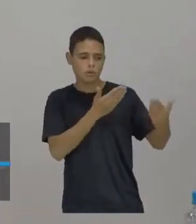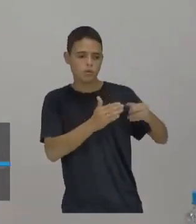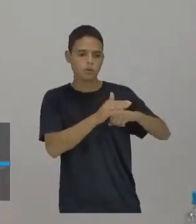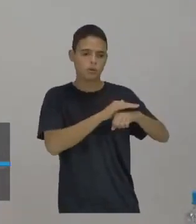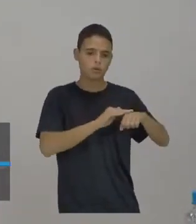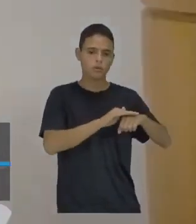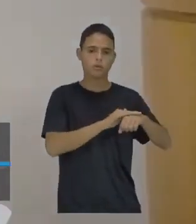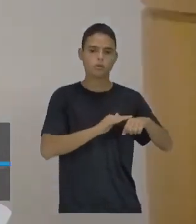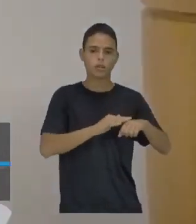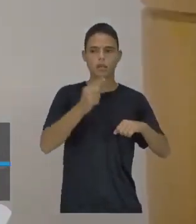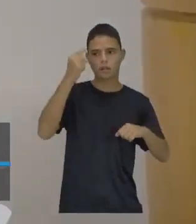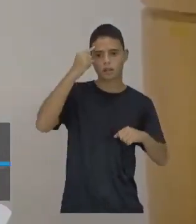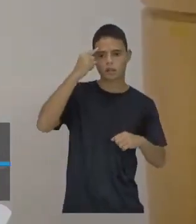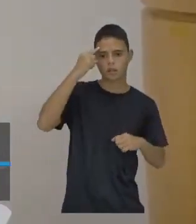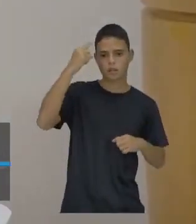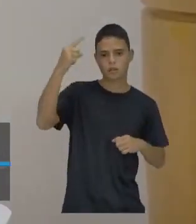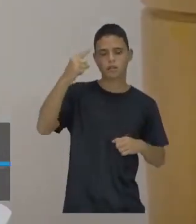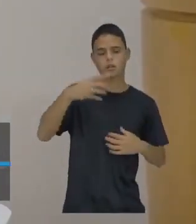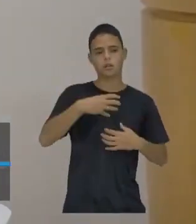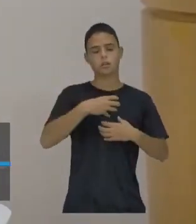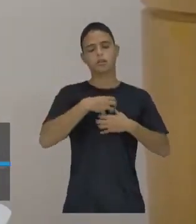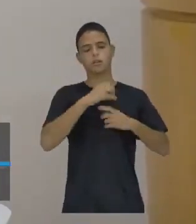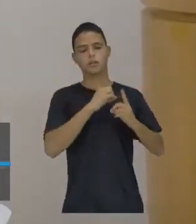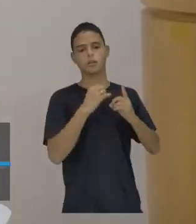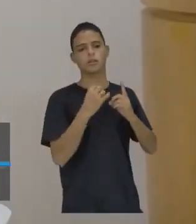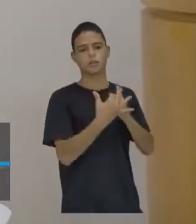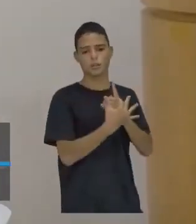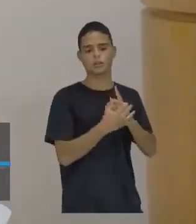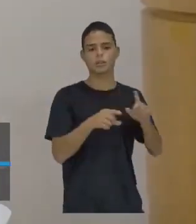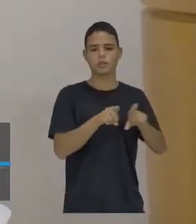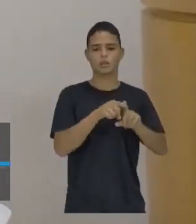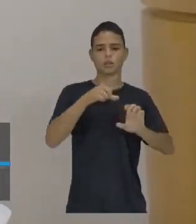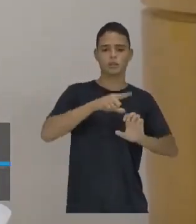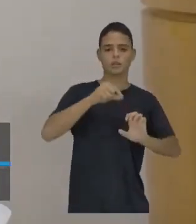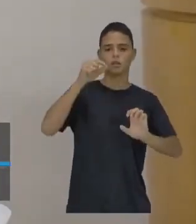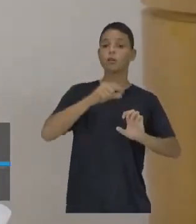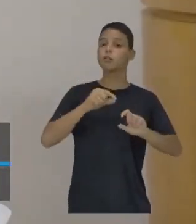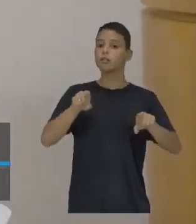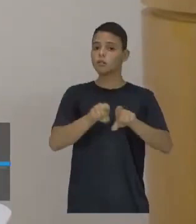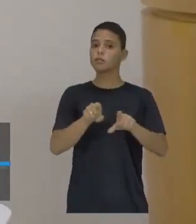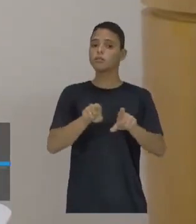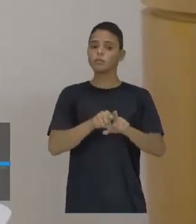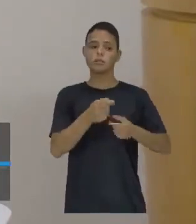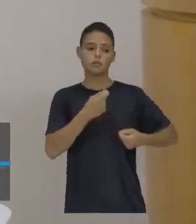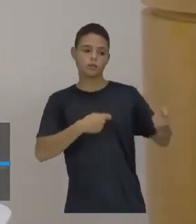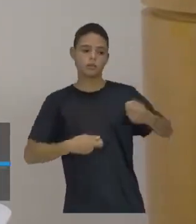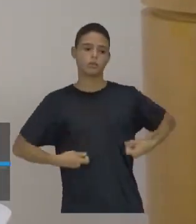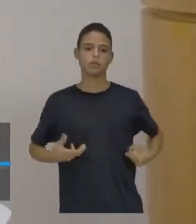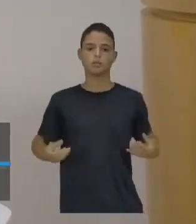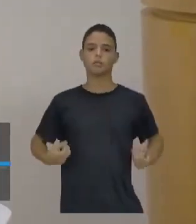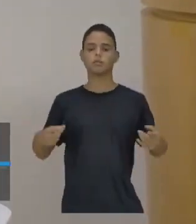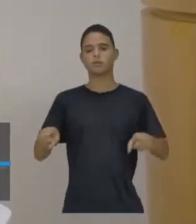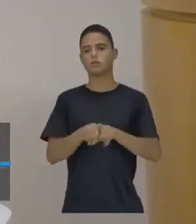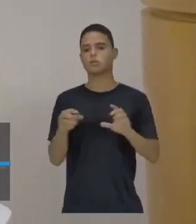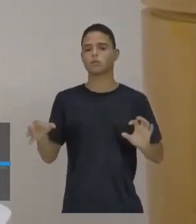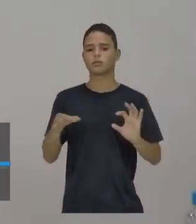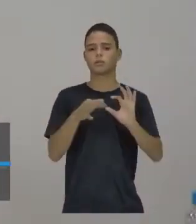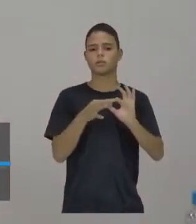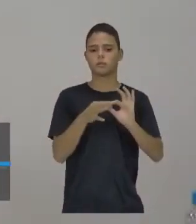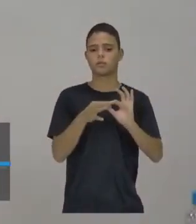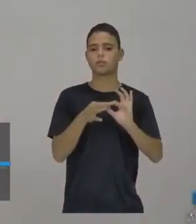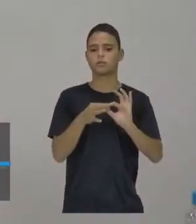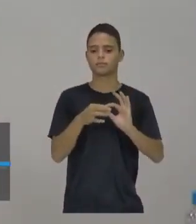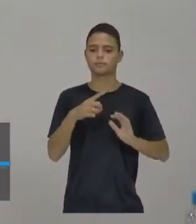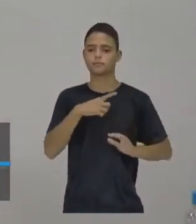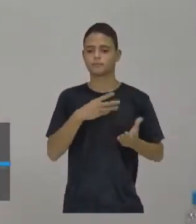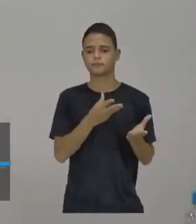acho que pensar em competências socioemocionais, pensar em empreendedorismo, pensar em consumismo, tudo isso tem uma ligação muito forte. Mas ele falou tanta